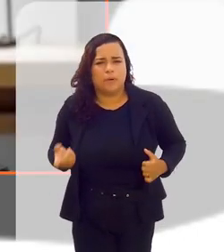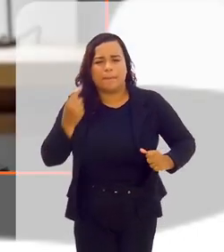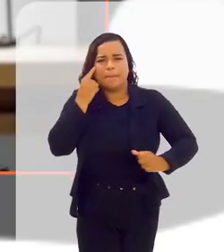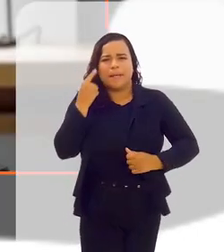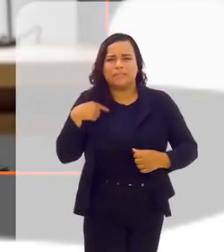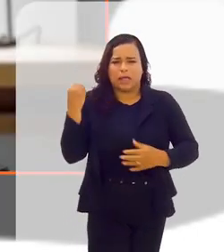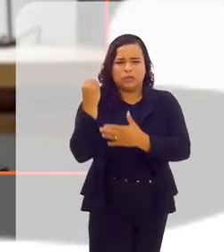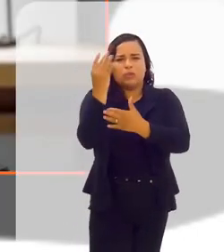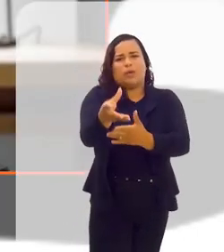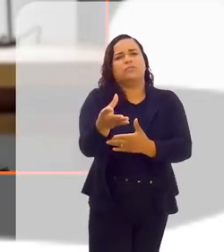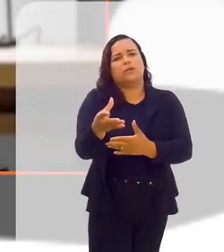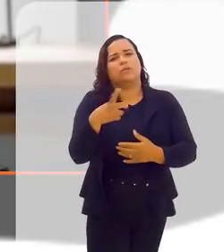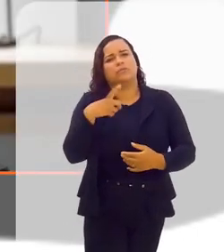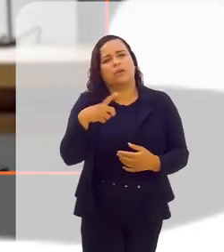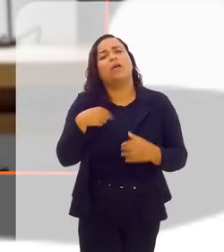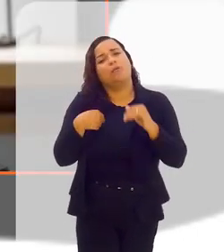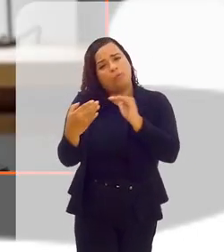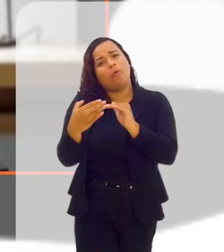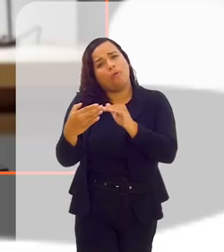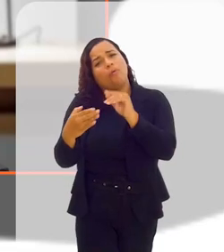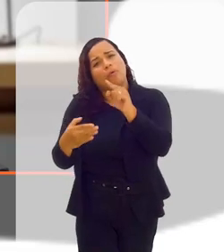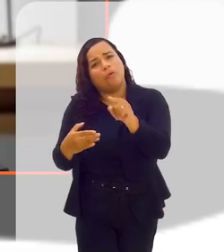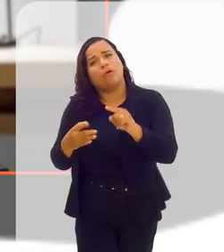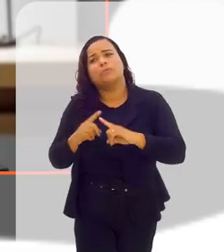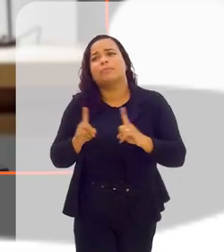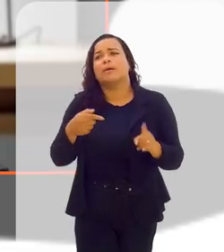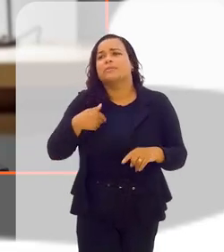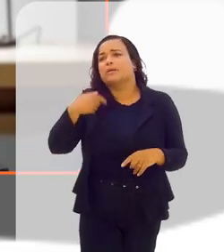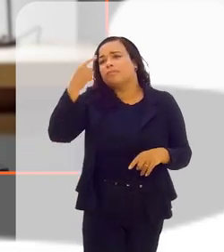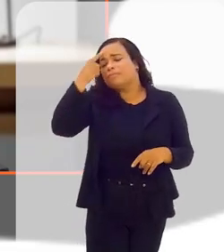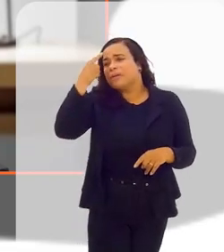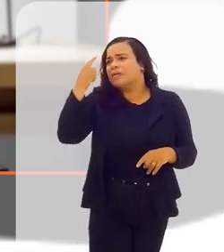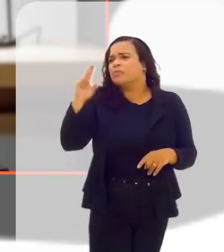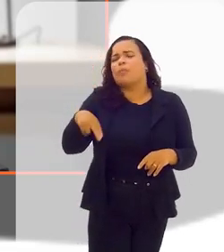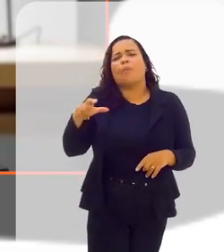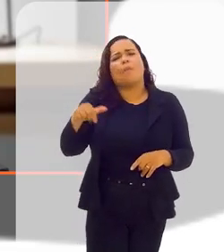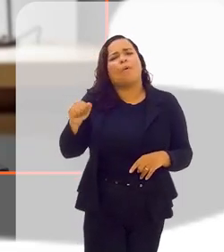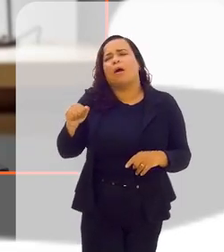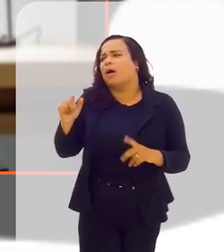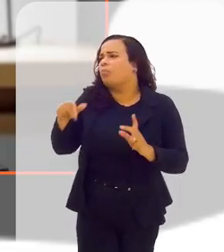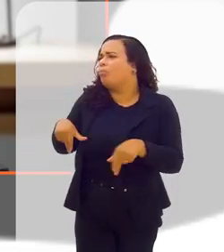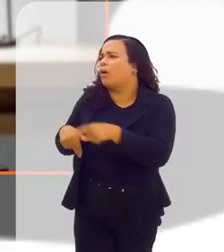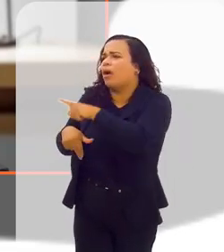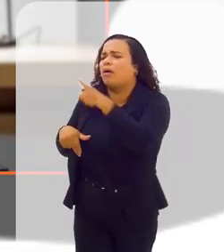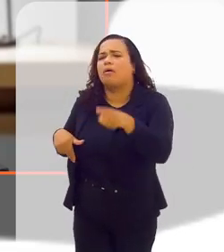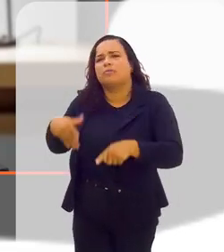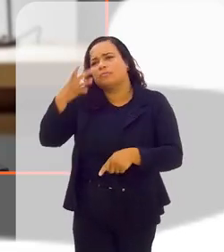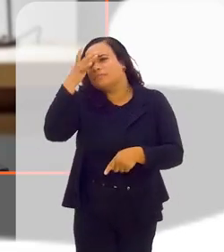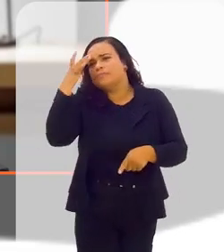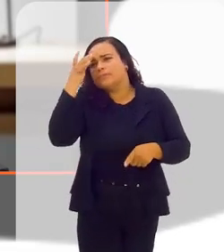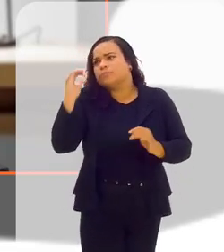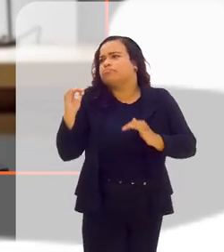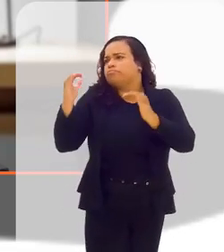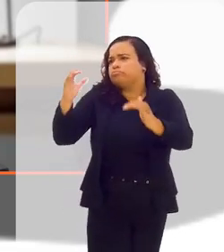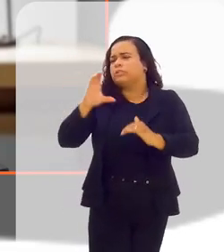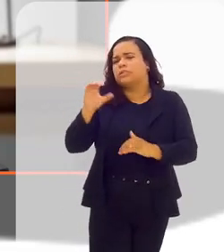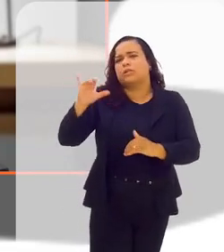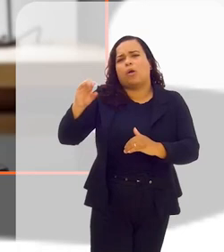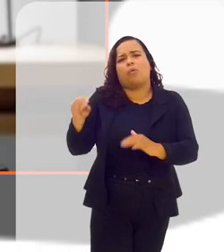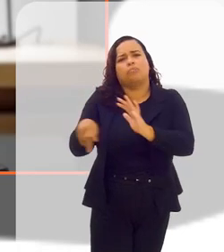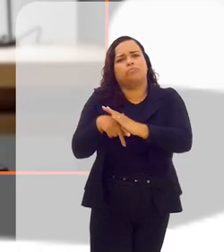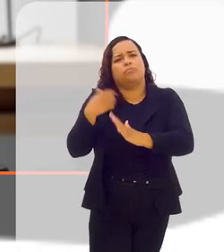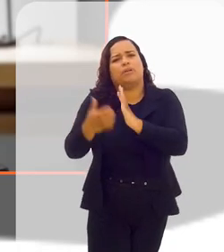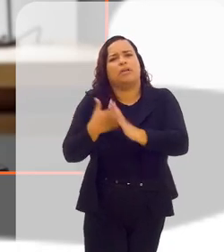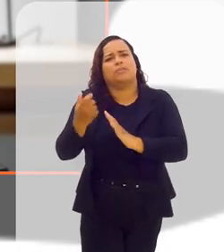que a doação fica esse recall? Porque eu concordo com você, mas eu nunca ouvi alguém dizer isso como um CEO de uma